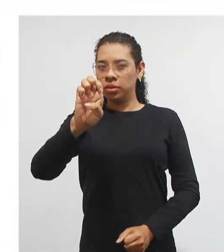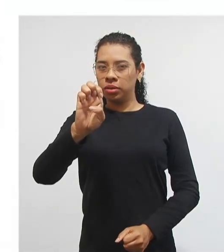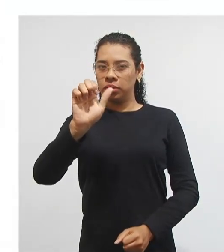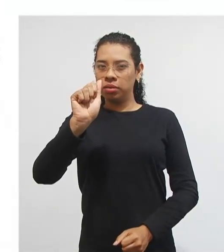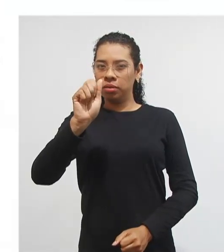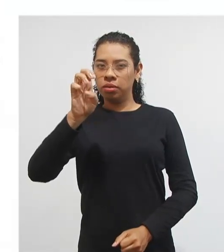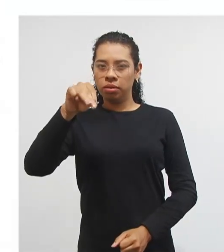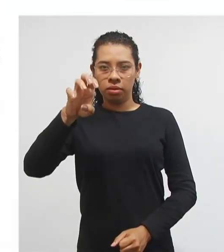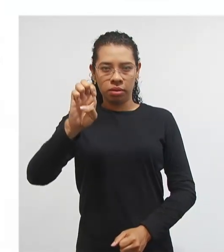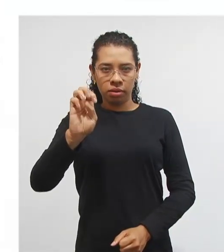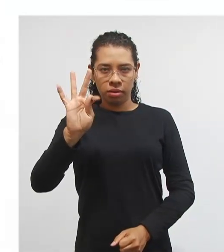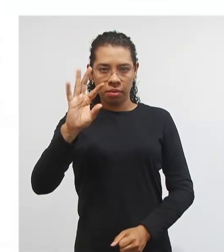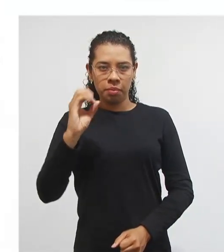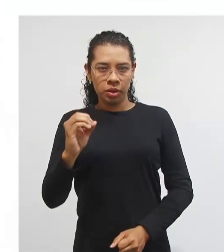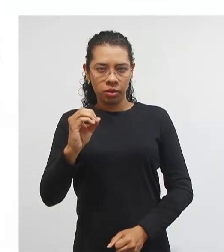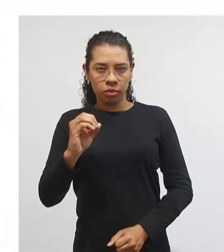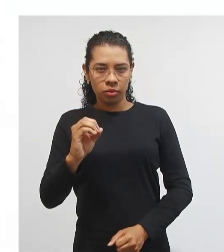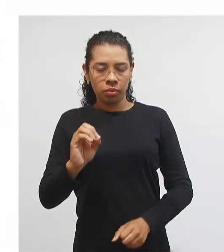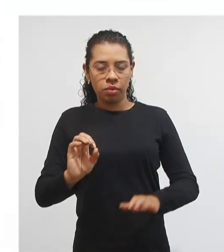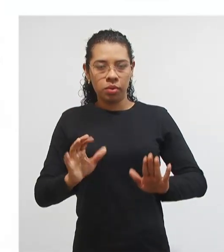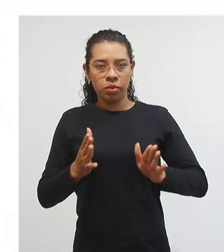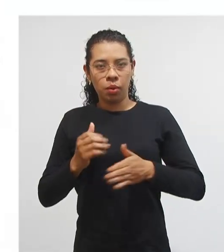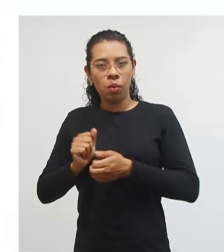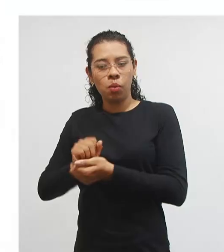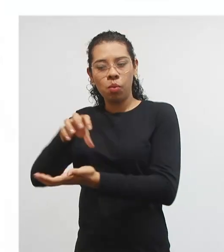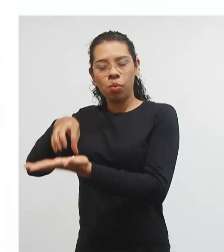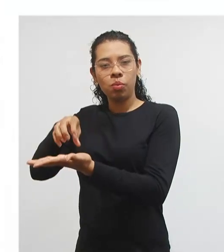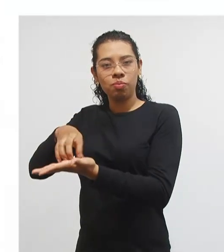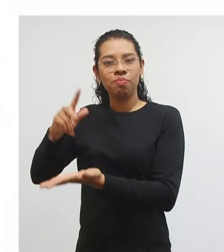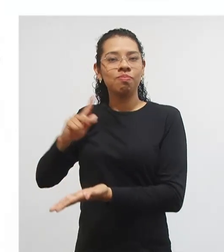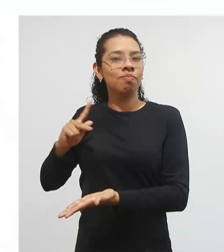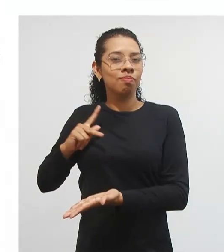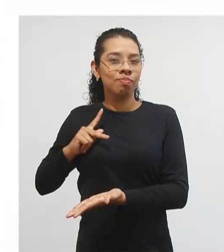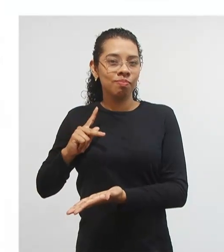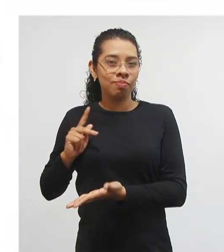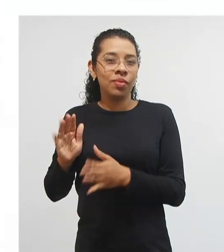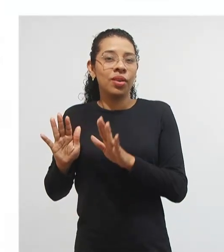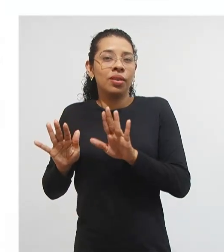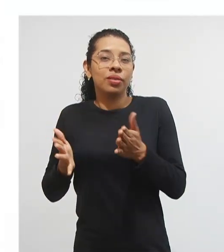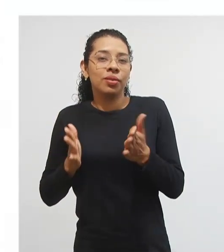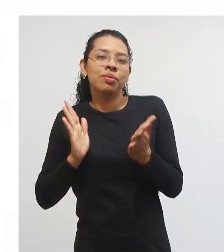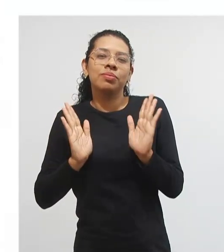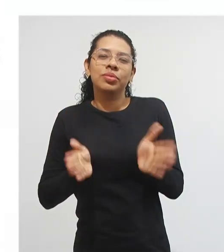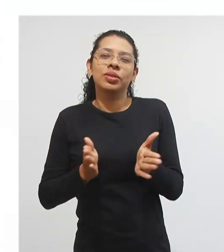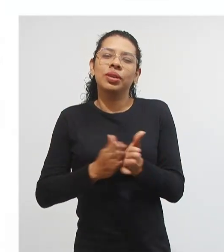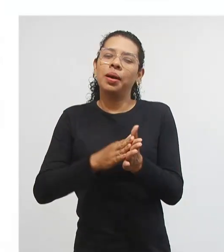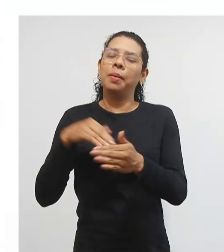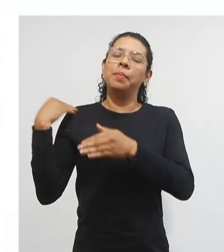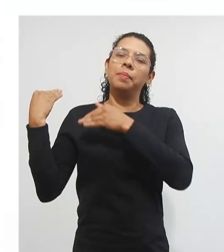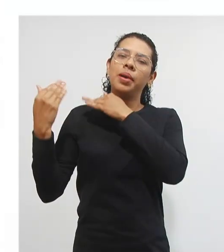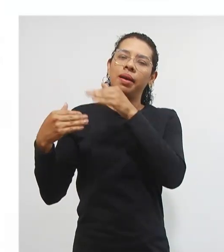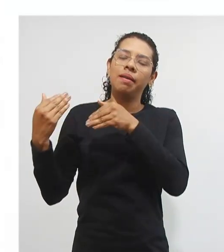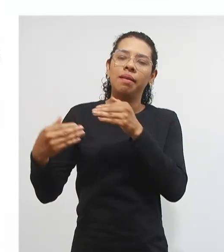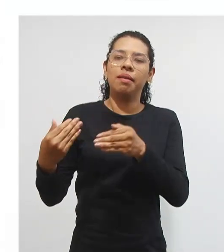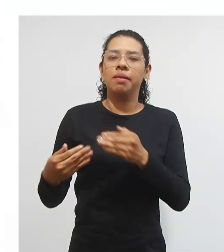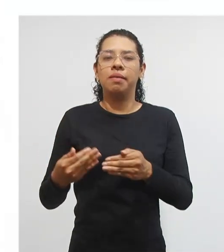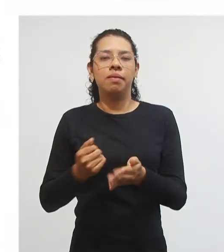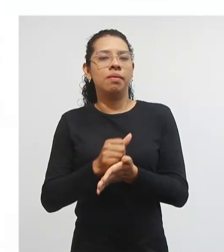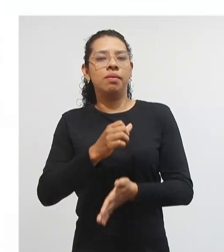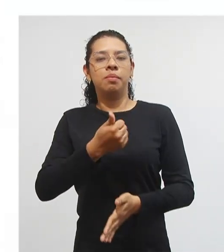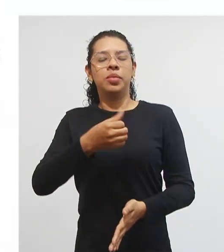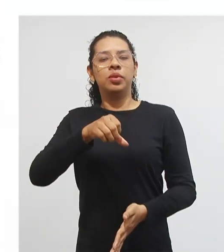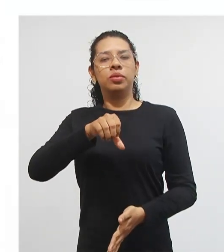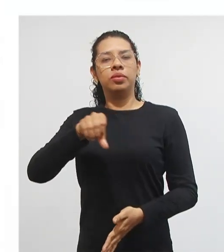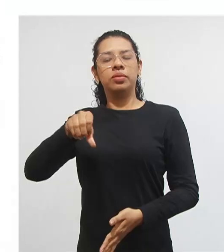figura do cliente em face do cidadão. Então, essa questão da privatização, ela já vem vindo desde a década de 90, onde, então, para